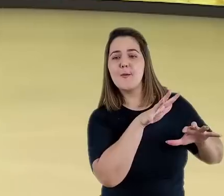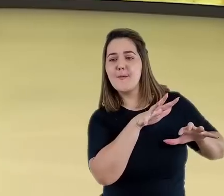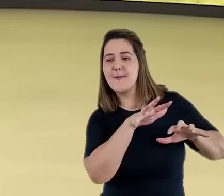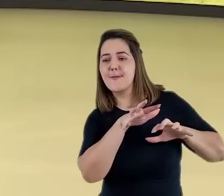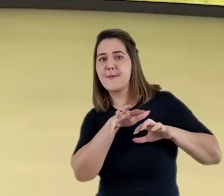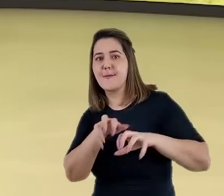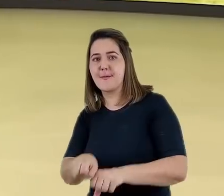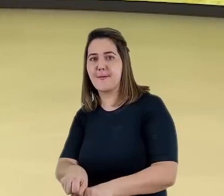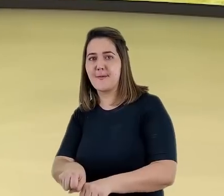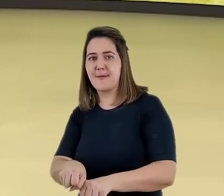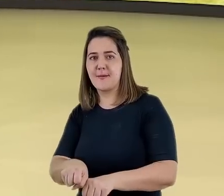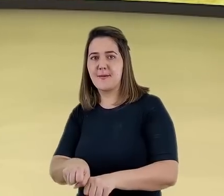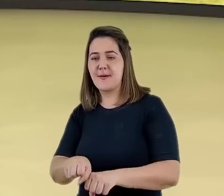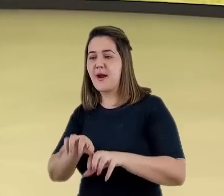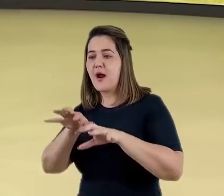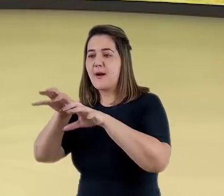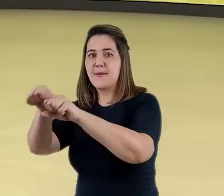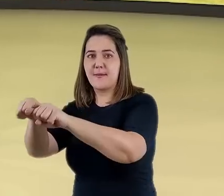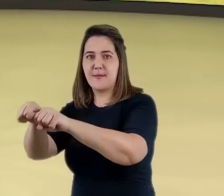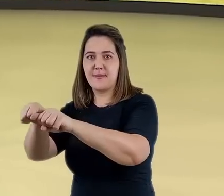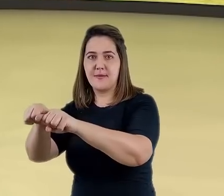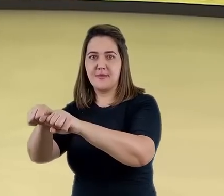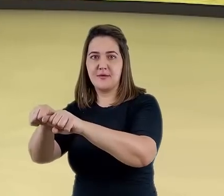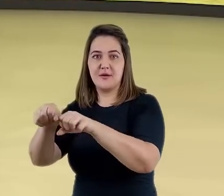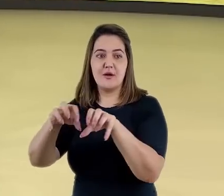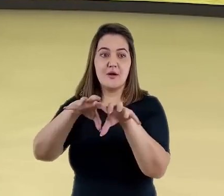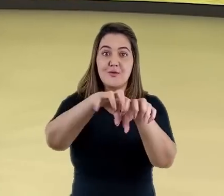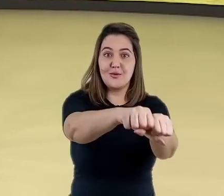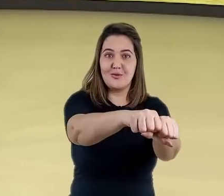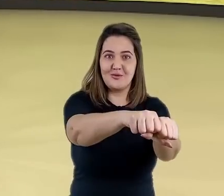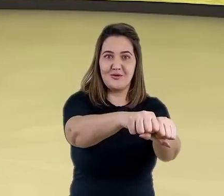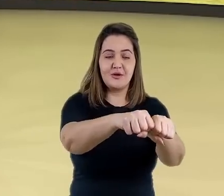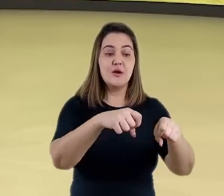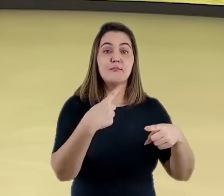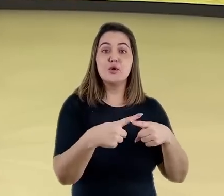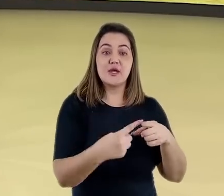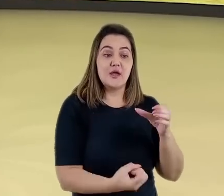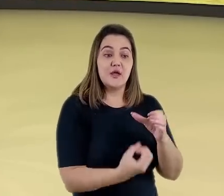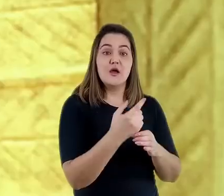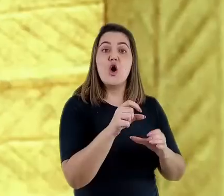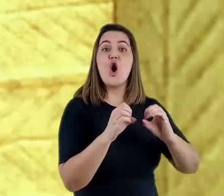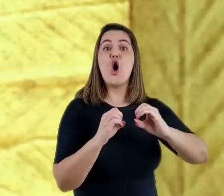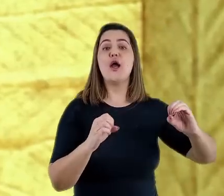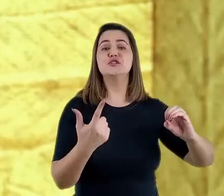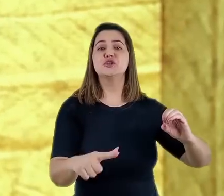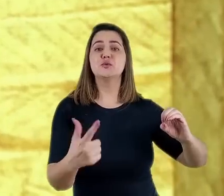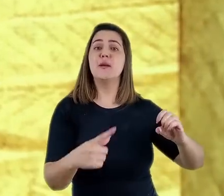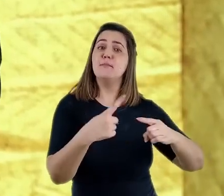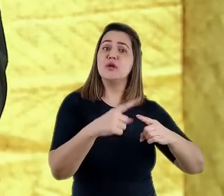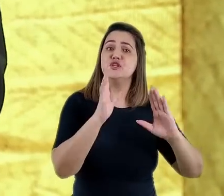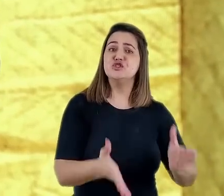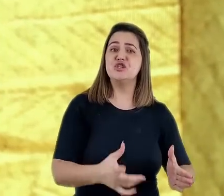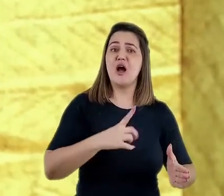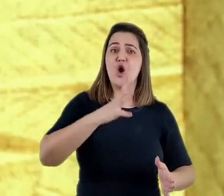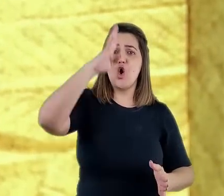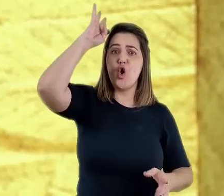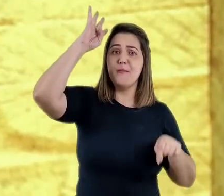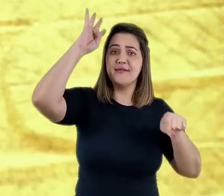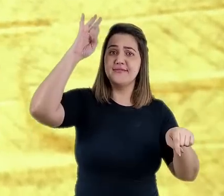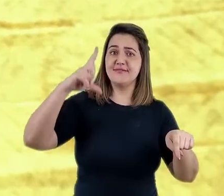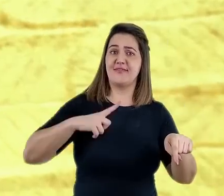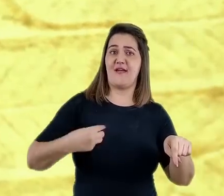direções, significa que ali é de onde ele veio. Além disso, Daniel 8,